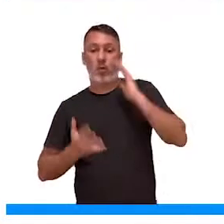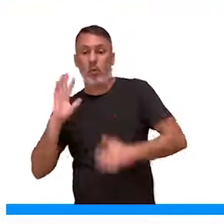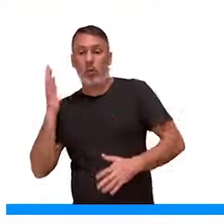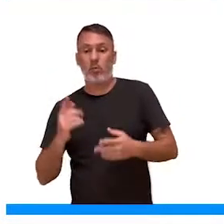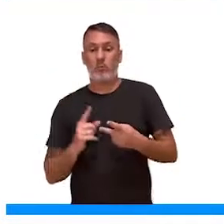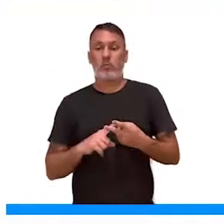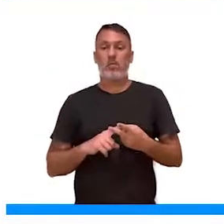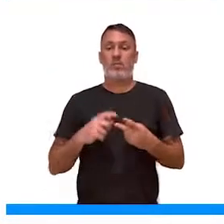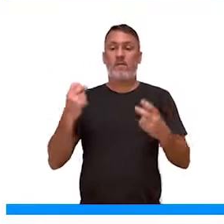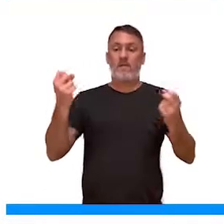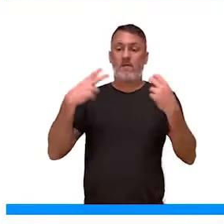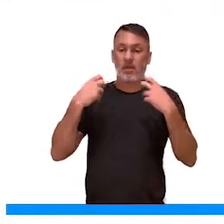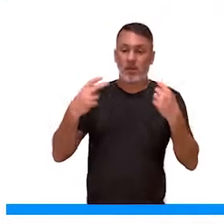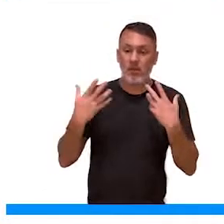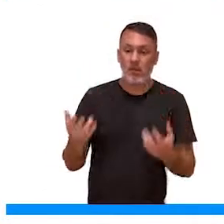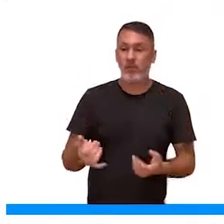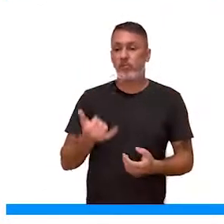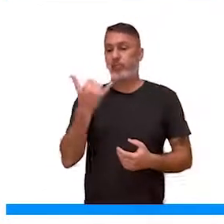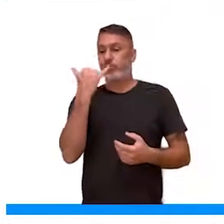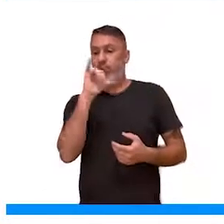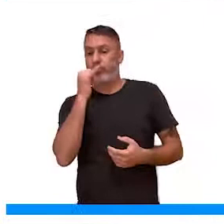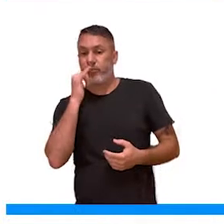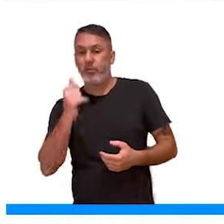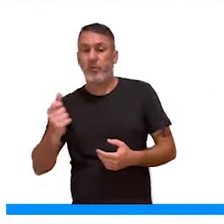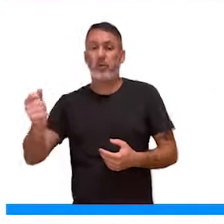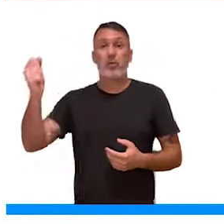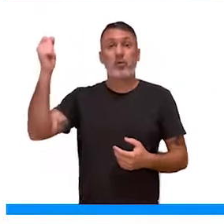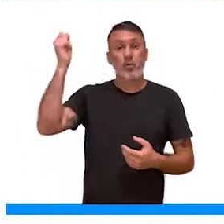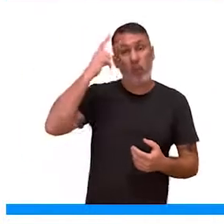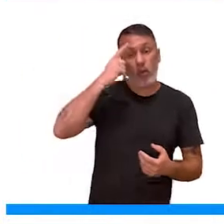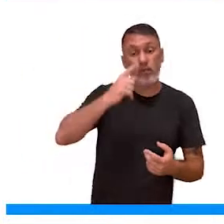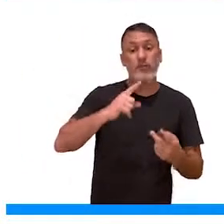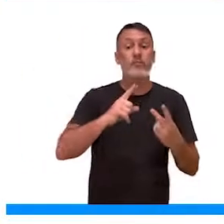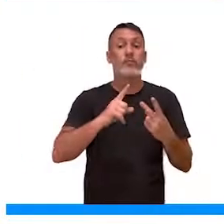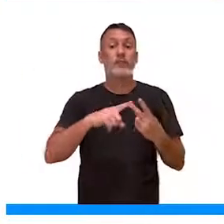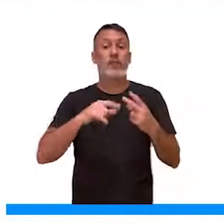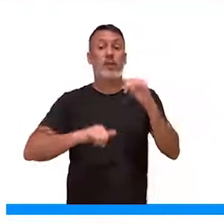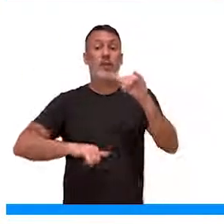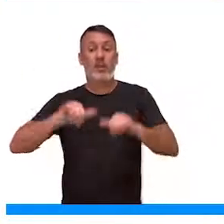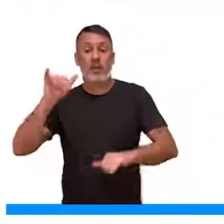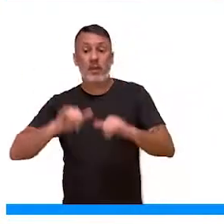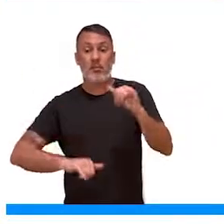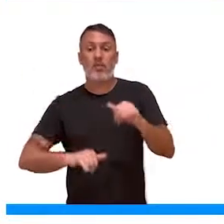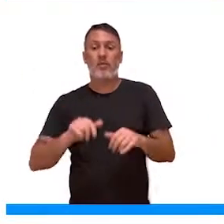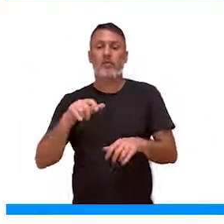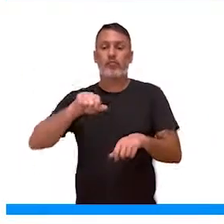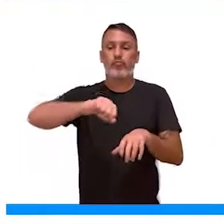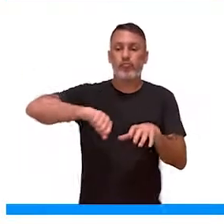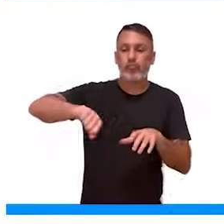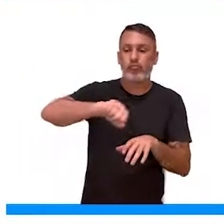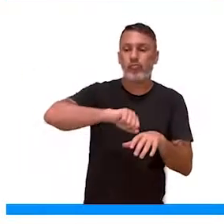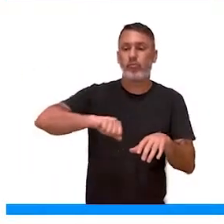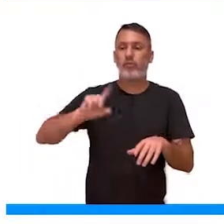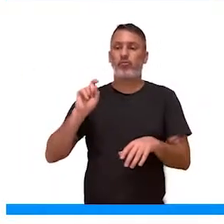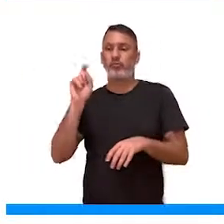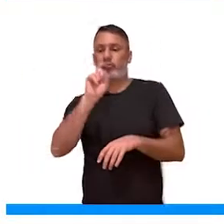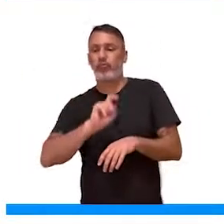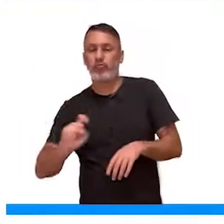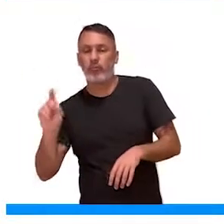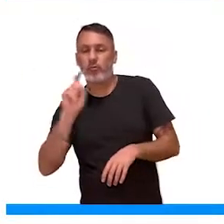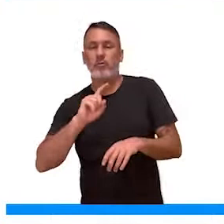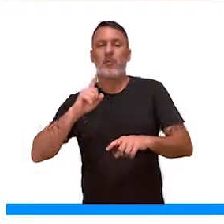fogo, radioatividade, eletricidade, radiação ultravioleta. Pode ser químico, como ácidos,